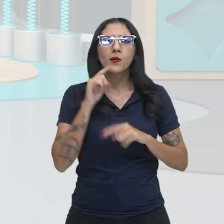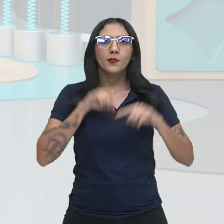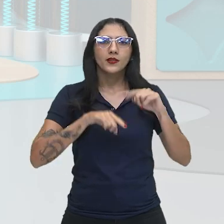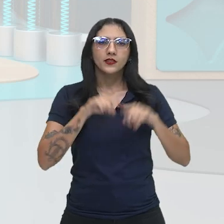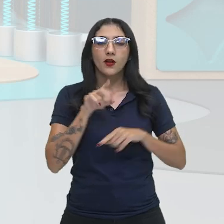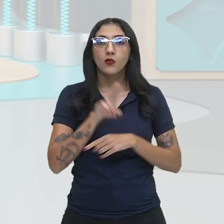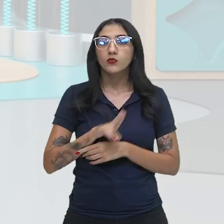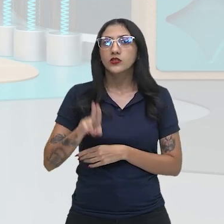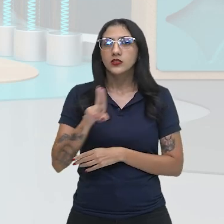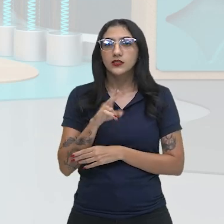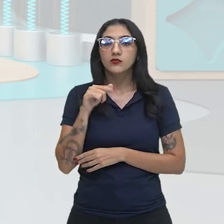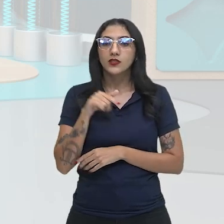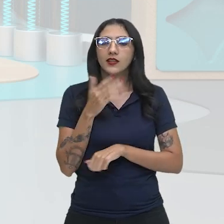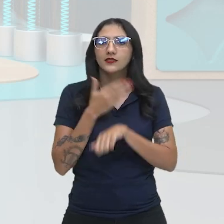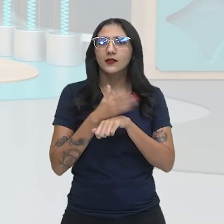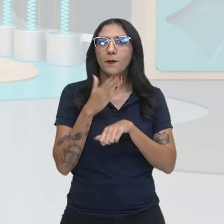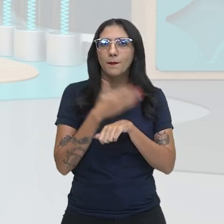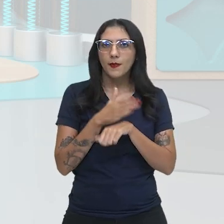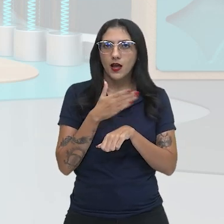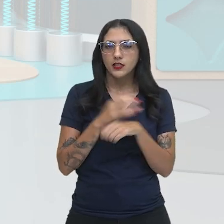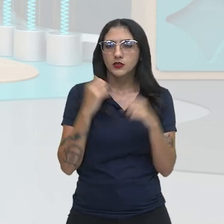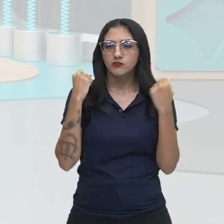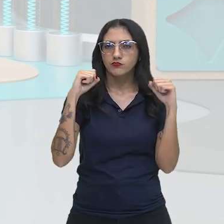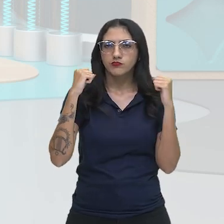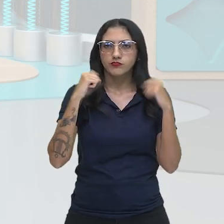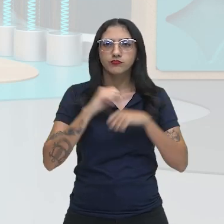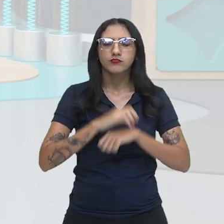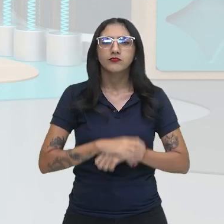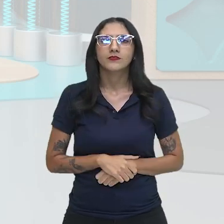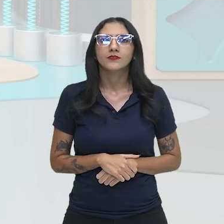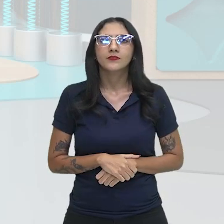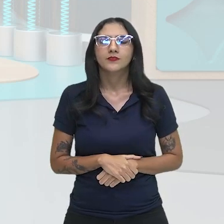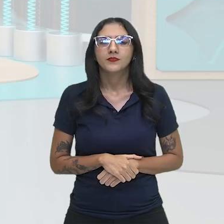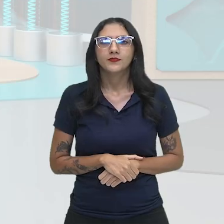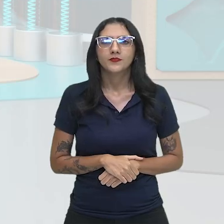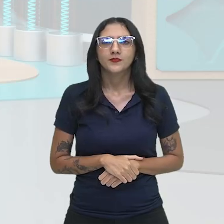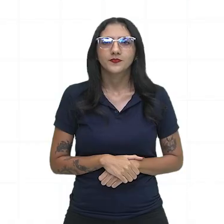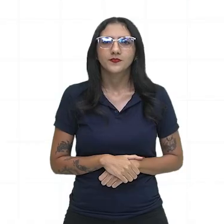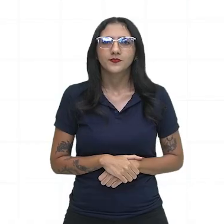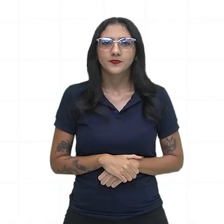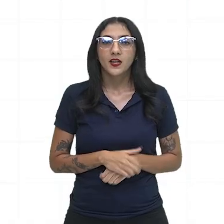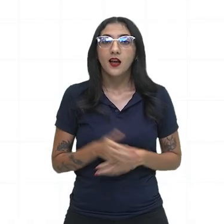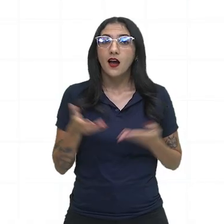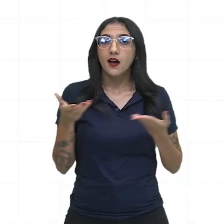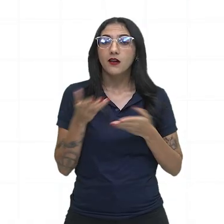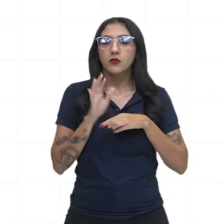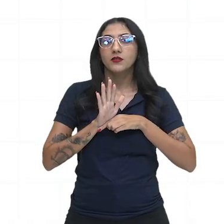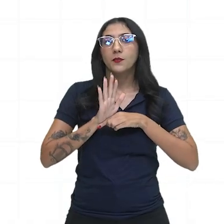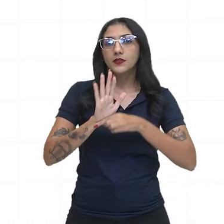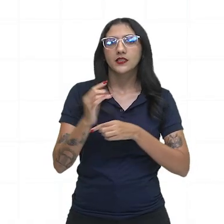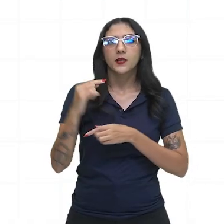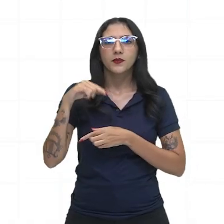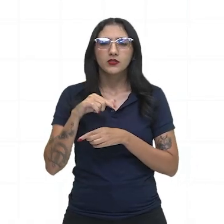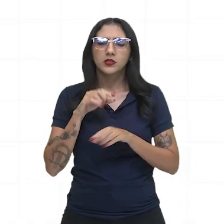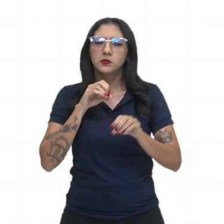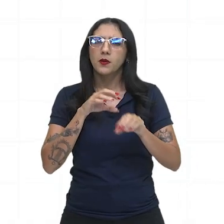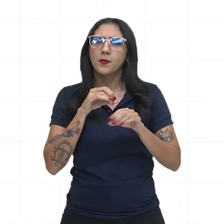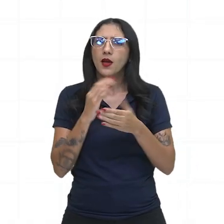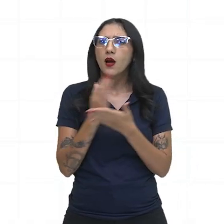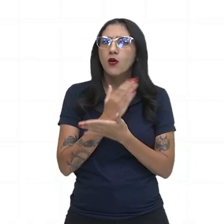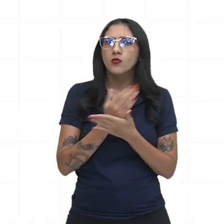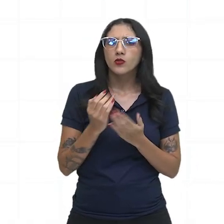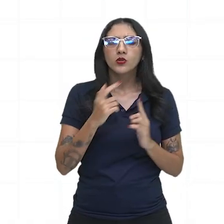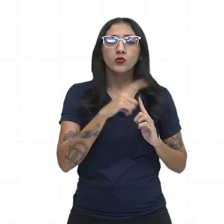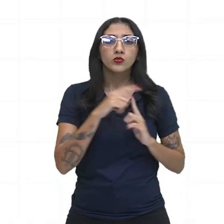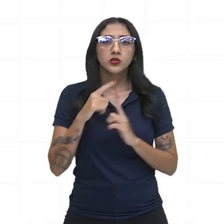utilizados na ginástica localizada. Prosseguindo, eu trouxe informações para vocês a respeito das